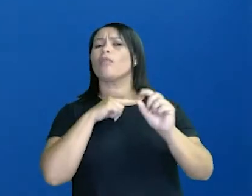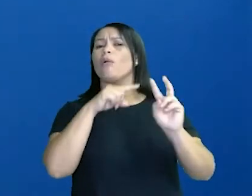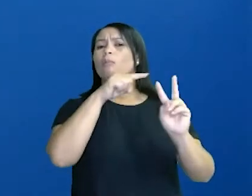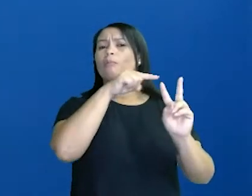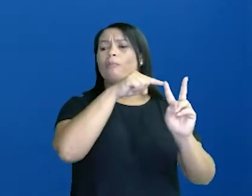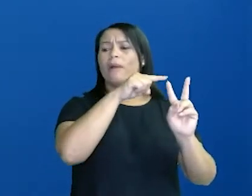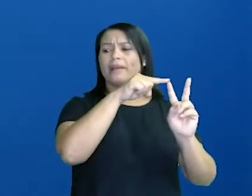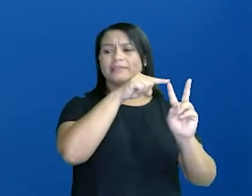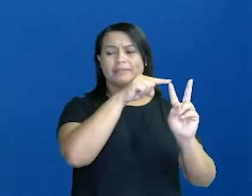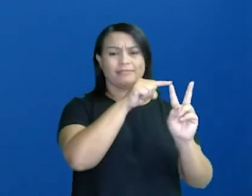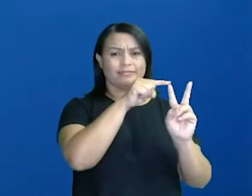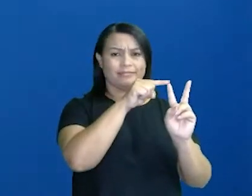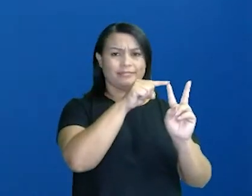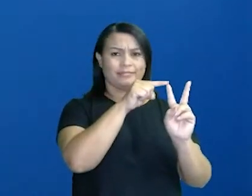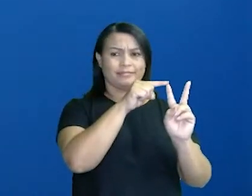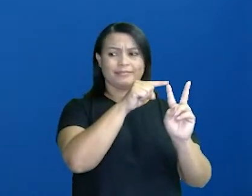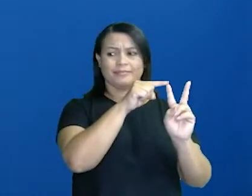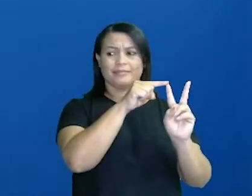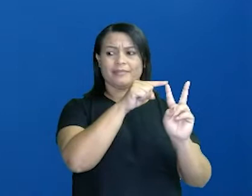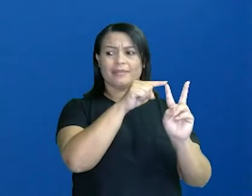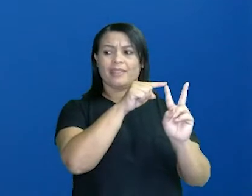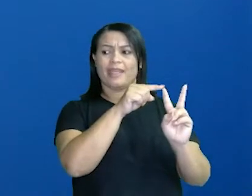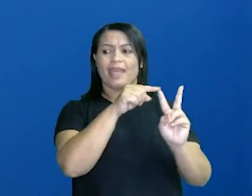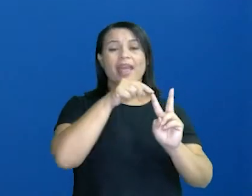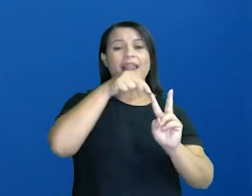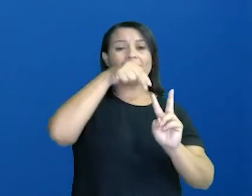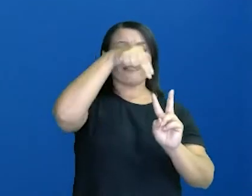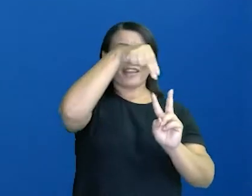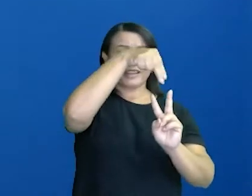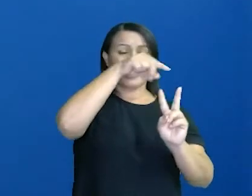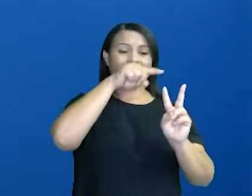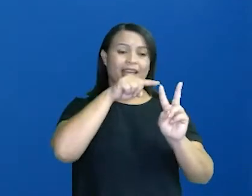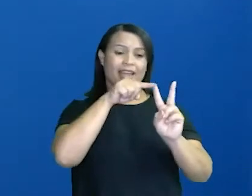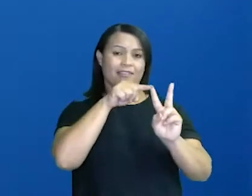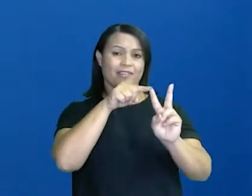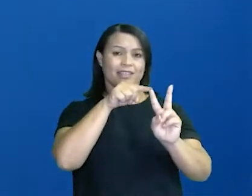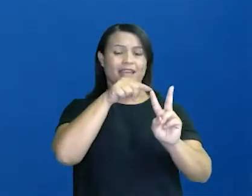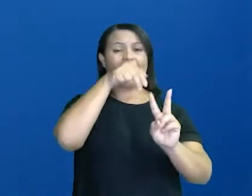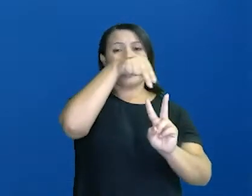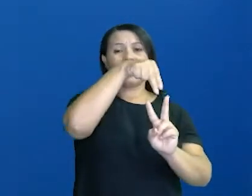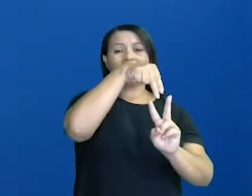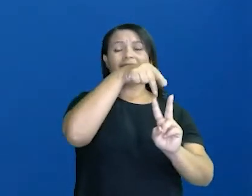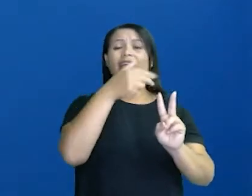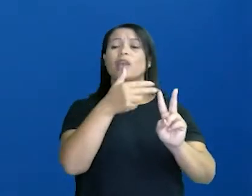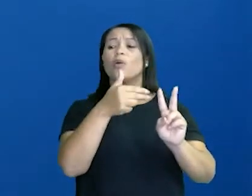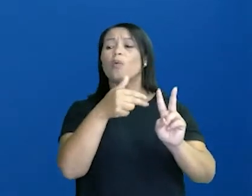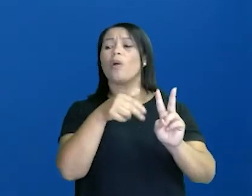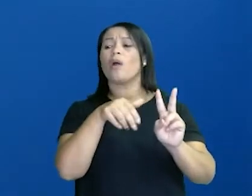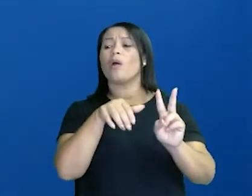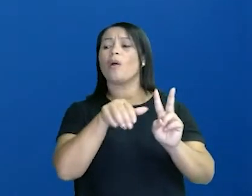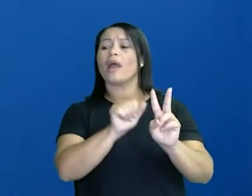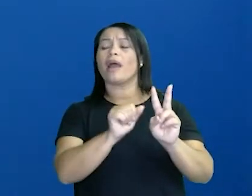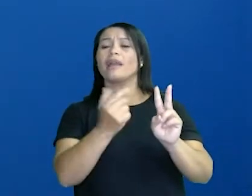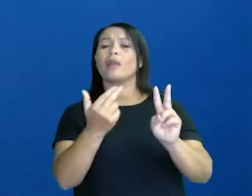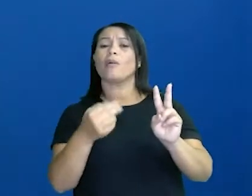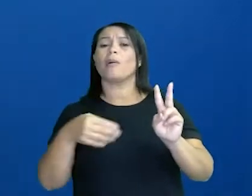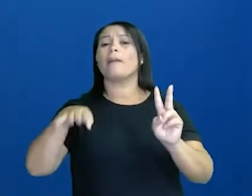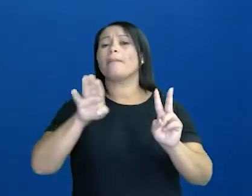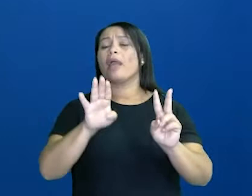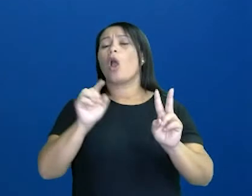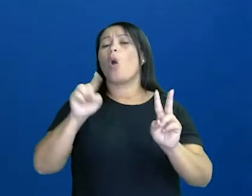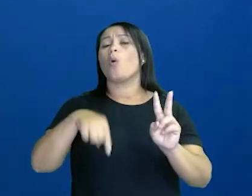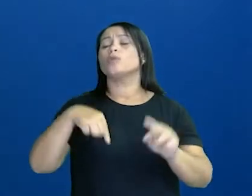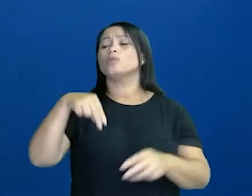raiz tá certo é levada am.net a raiz a elevada em que é igual a B onde